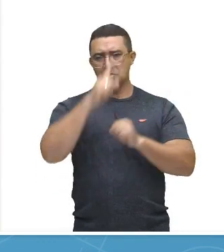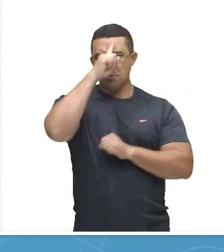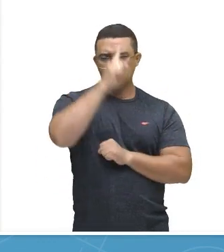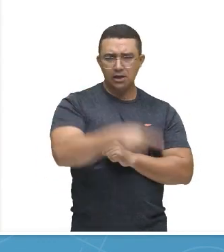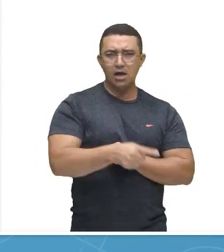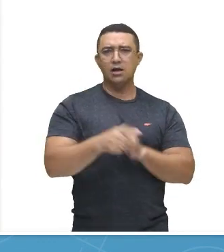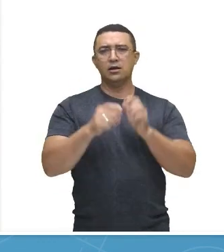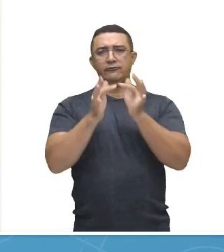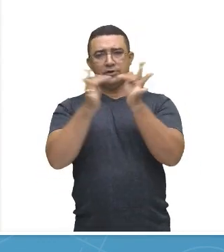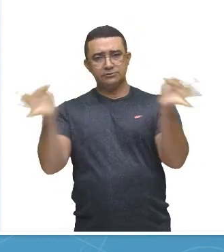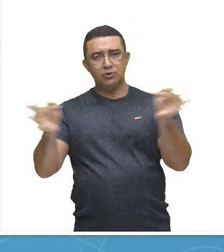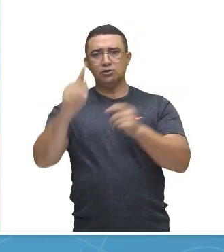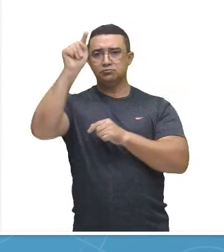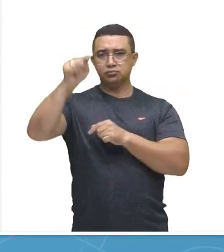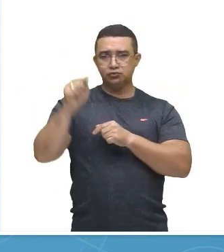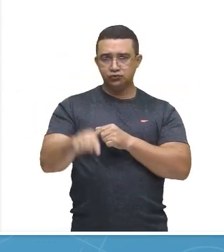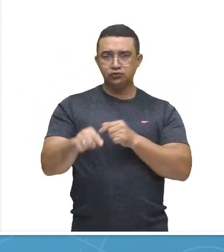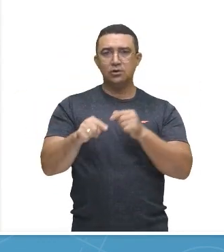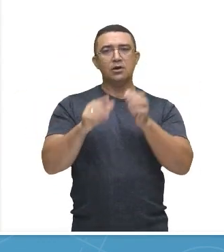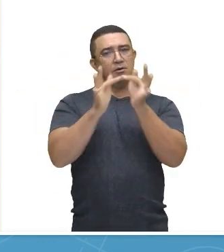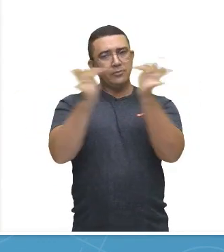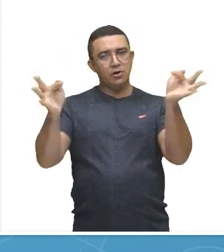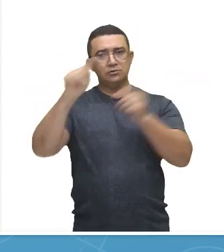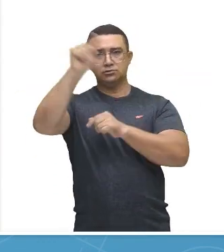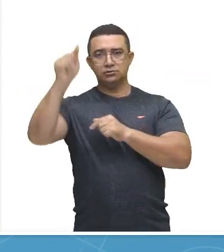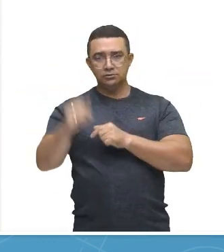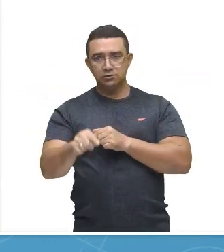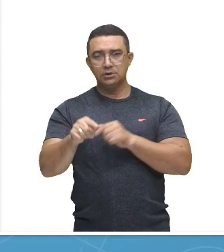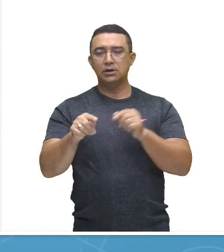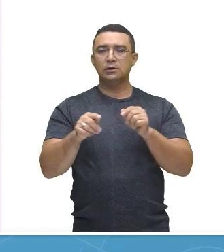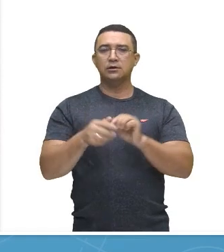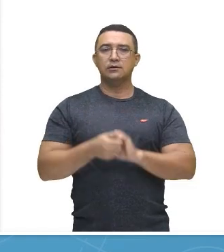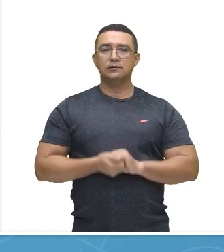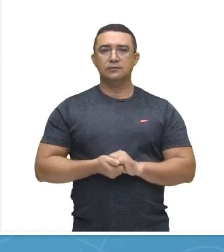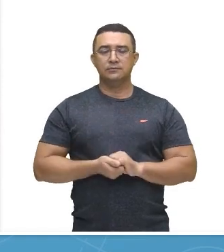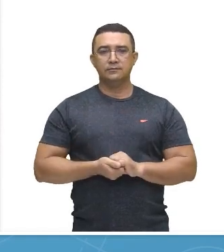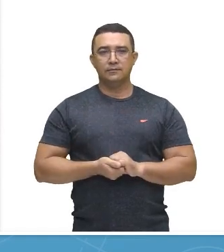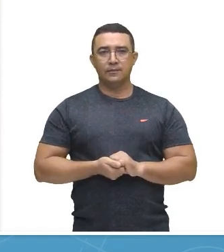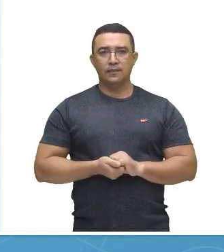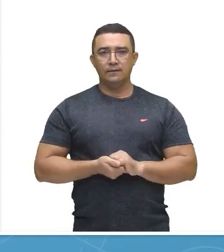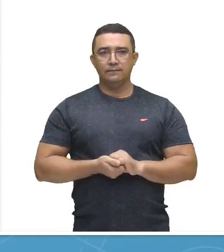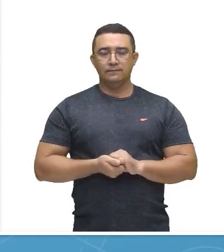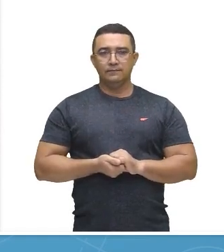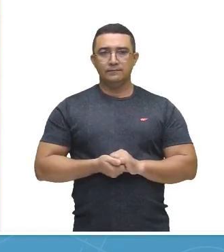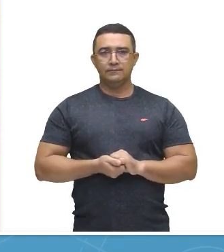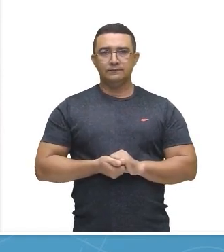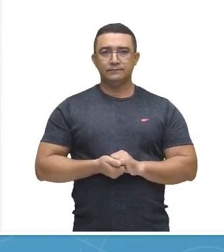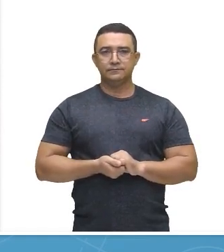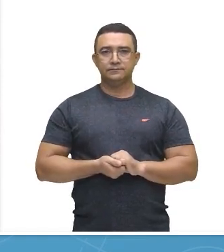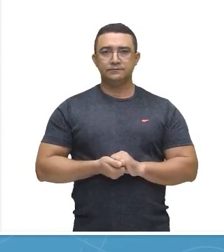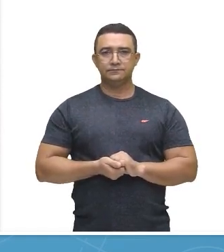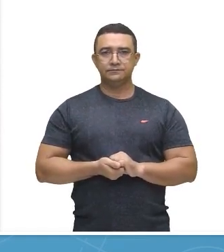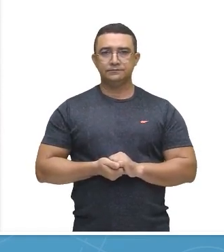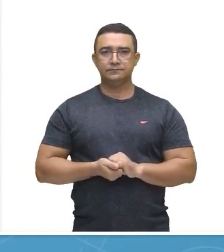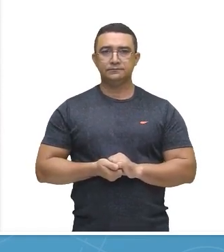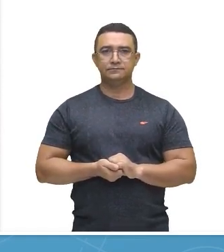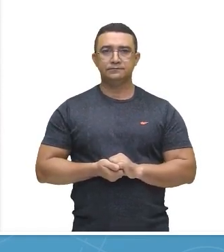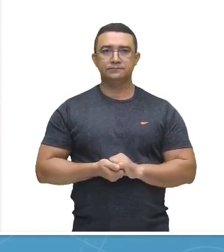interrogativa. Ela pode ser imperativa. E declarativa, declaração. Interrogativa, interrogação,